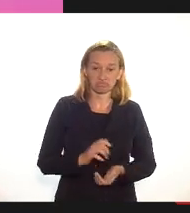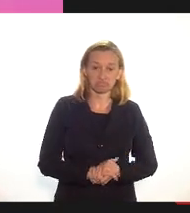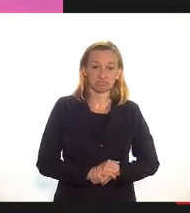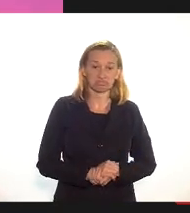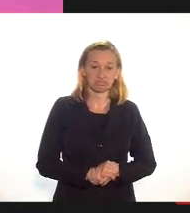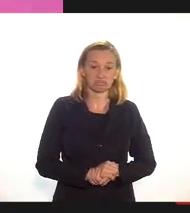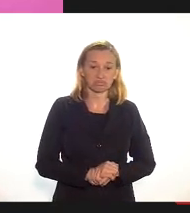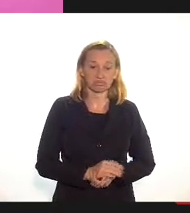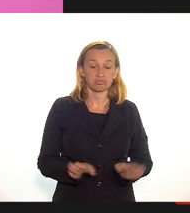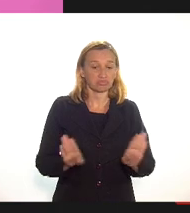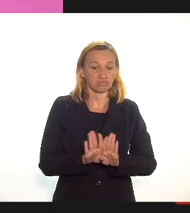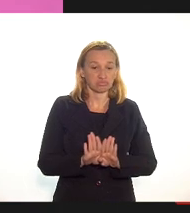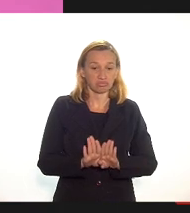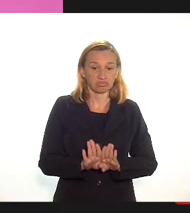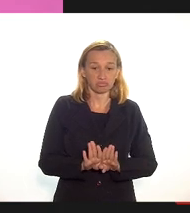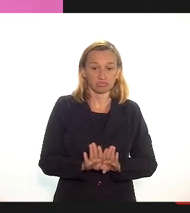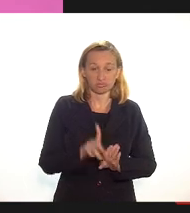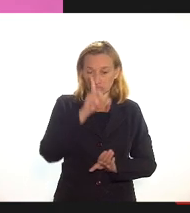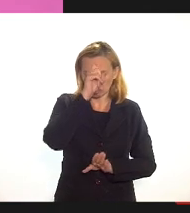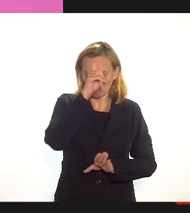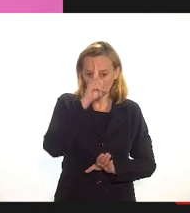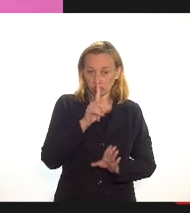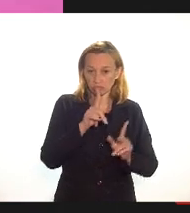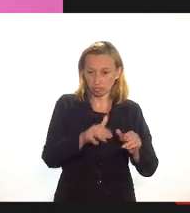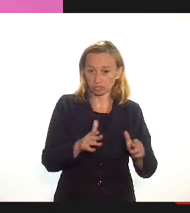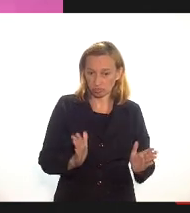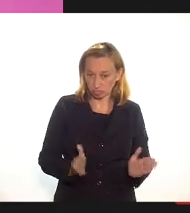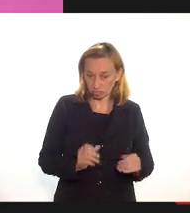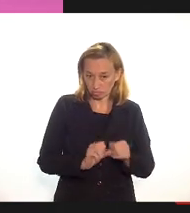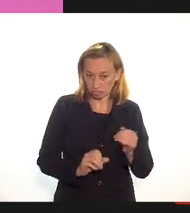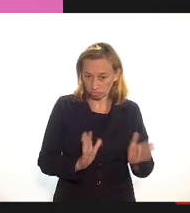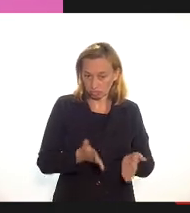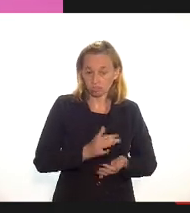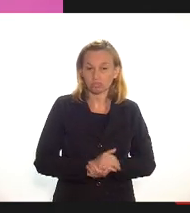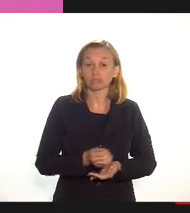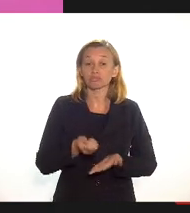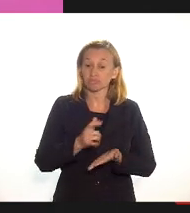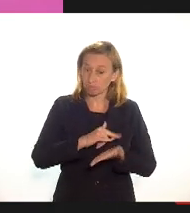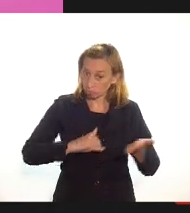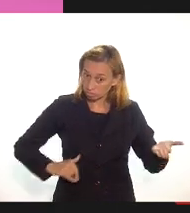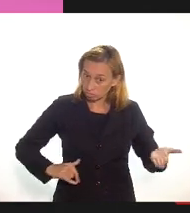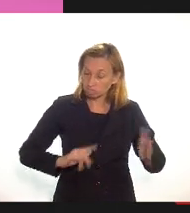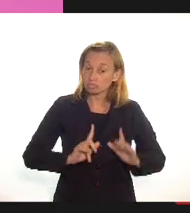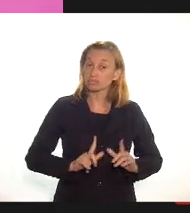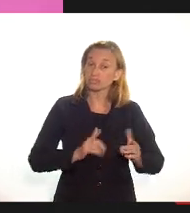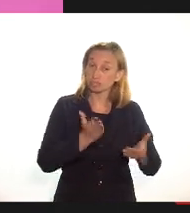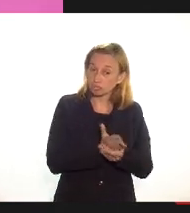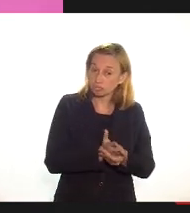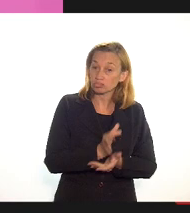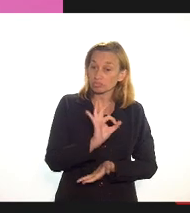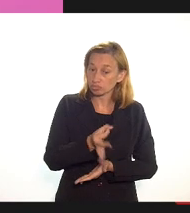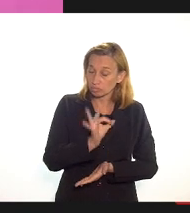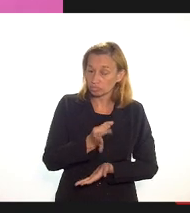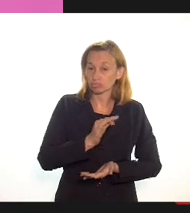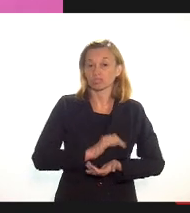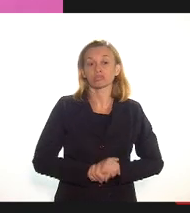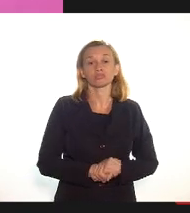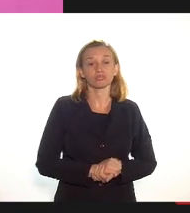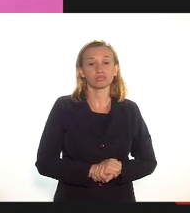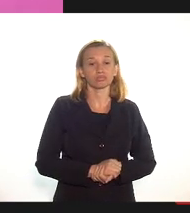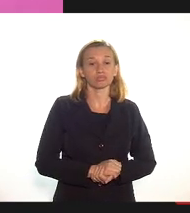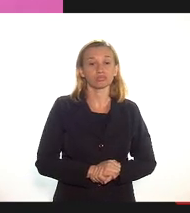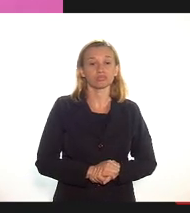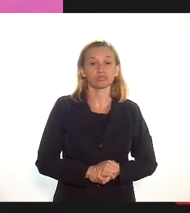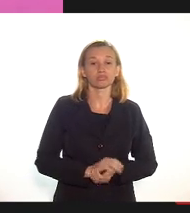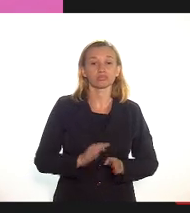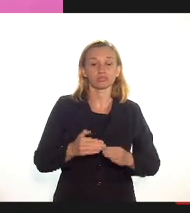de desmontar o hospital do jeito que foi feito. Então, um documento, uma ação concreta, tá, para que a